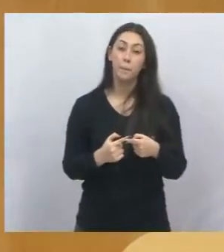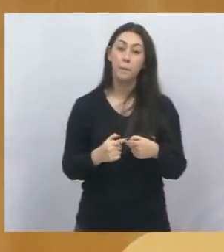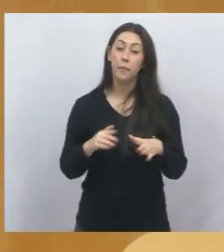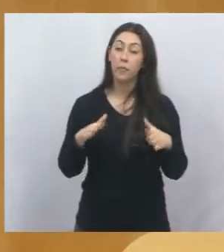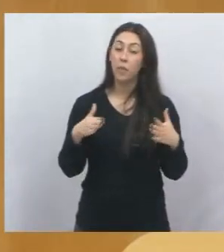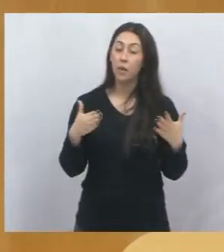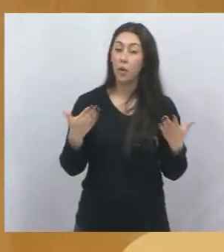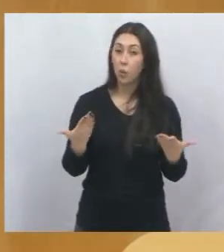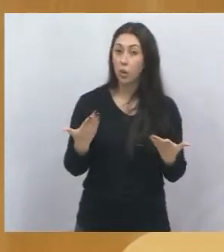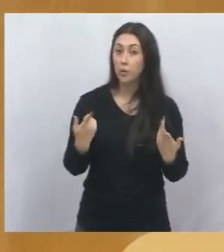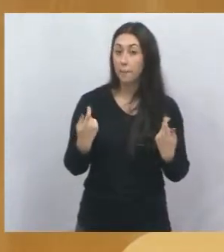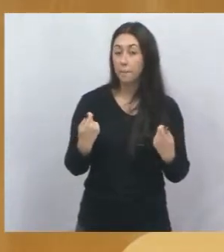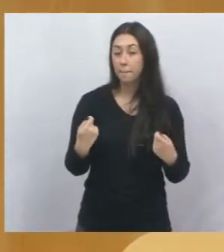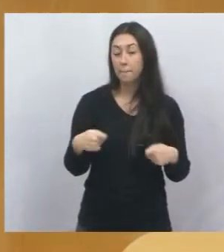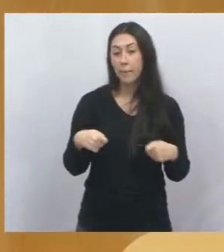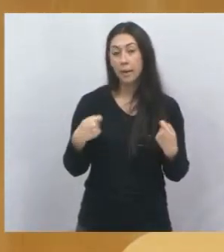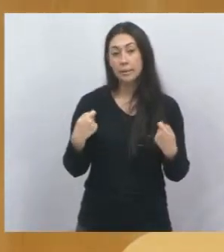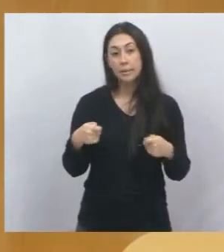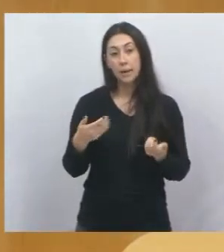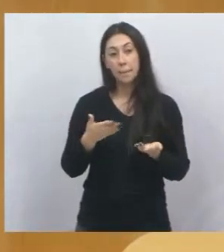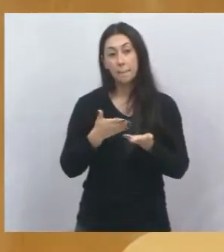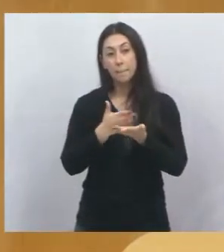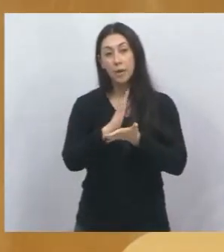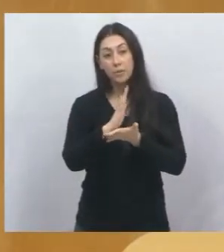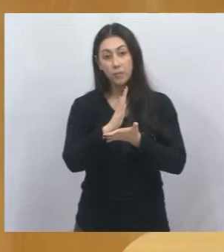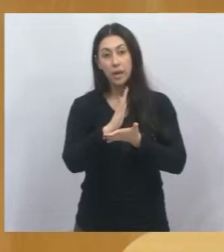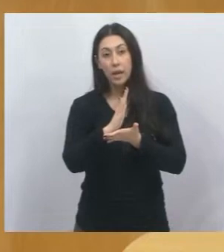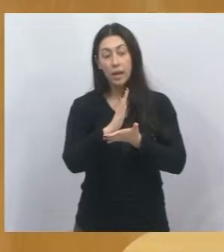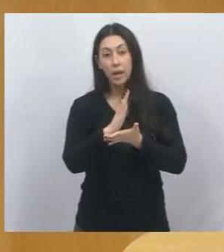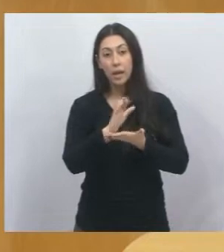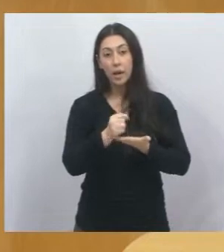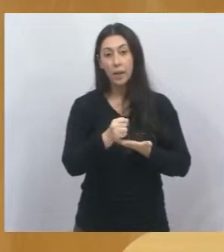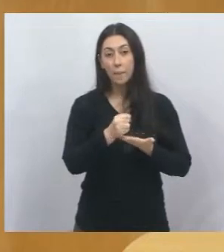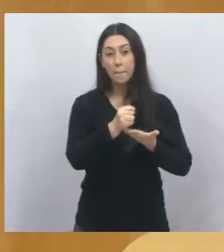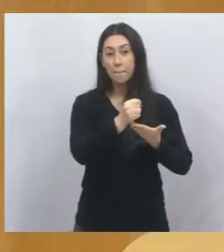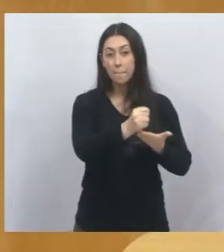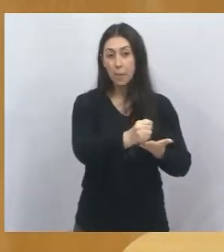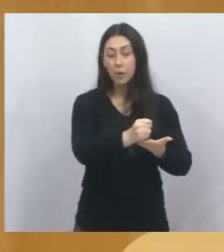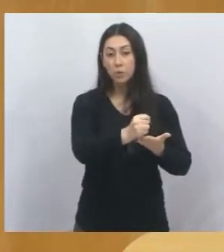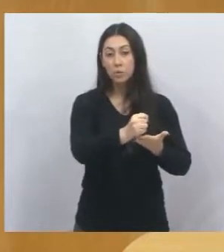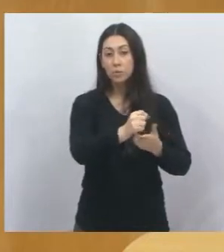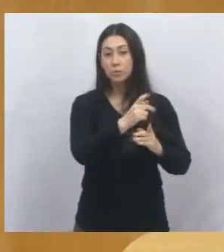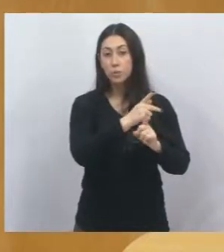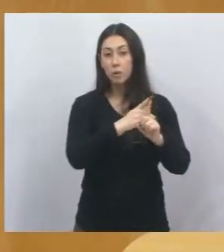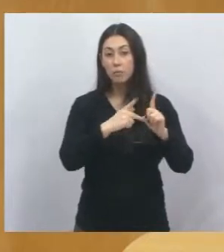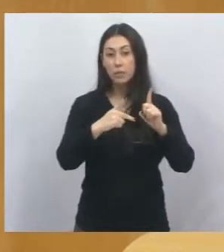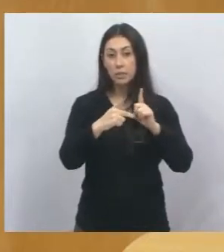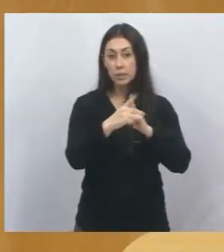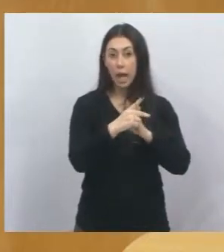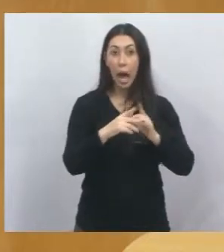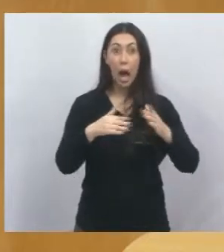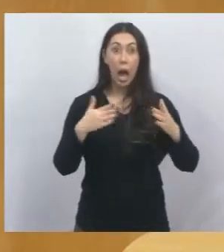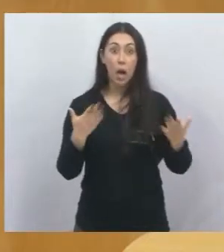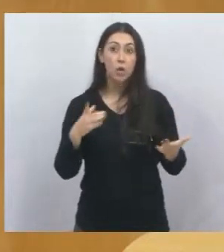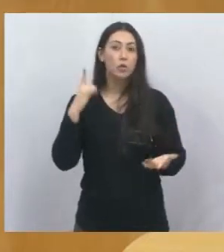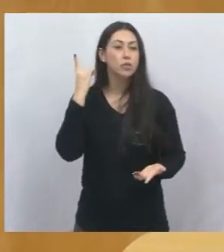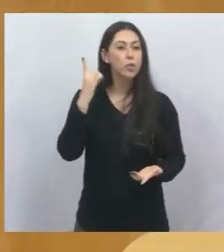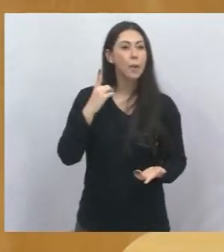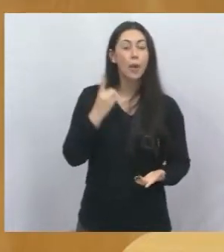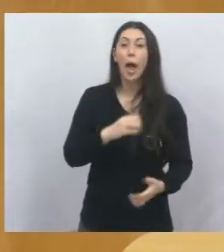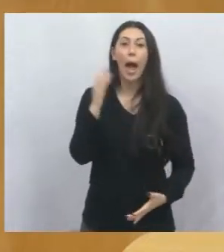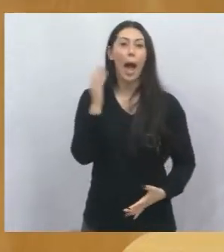para aprovar contribuição previdenciária do aposentado do idoso, aí os deputados